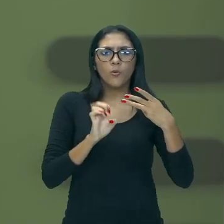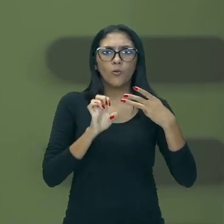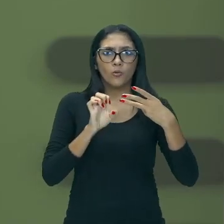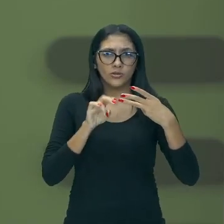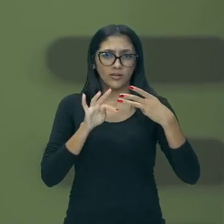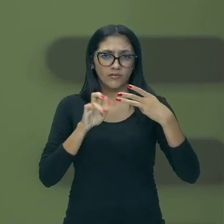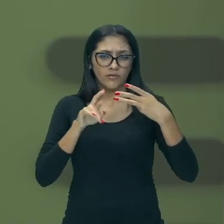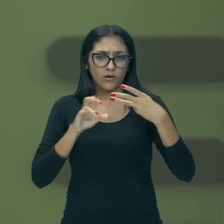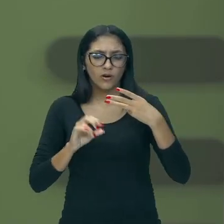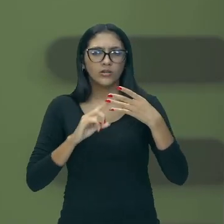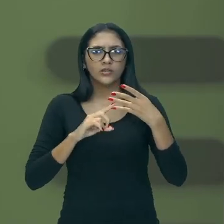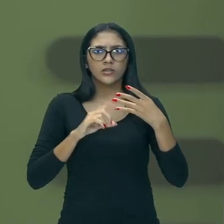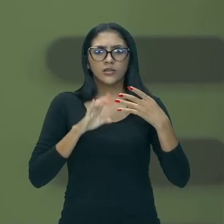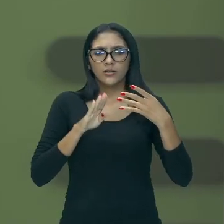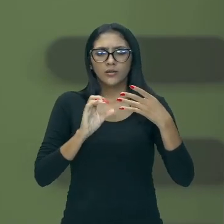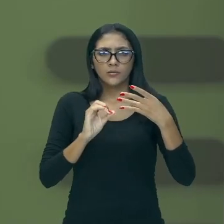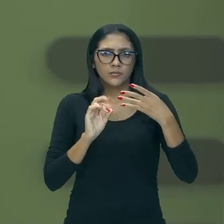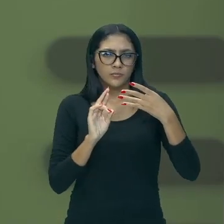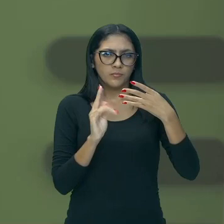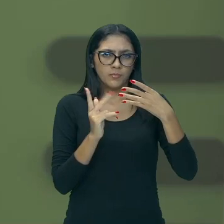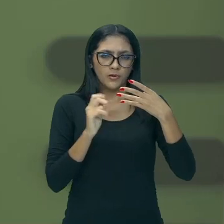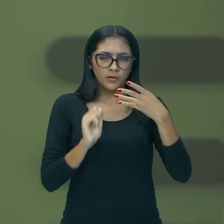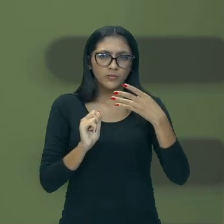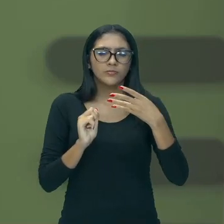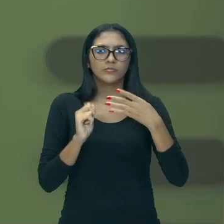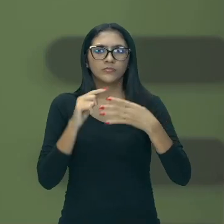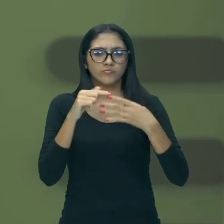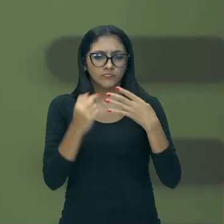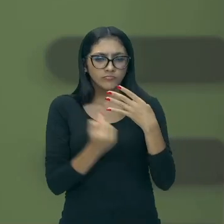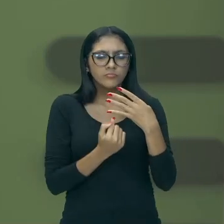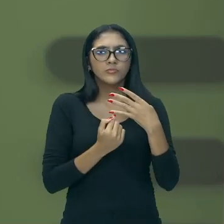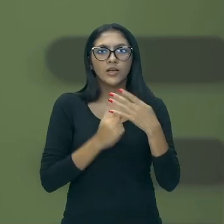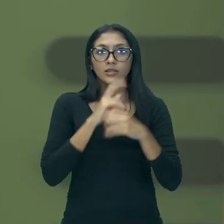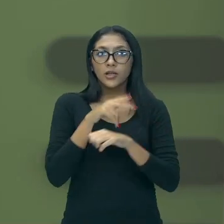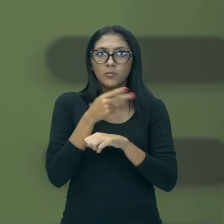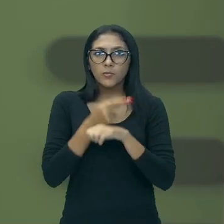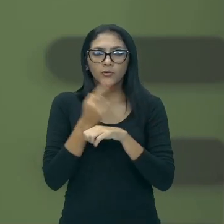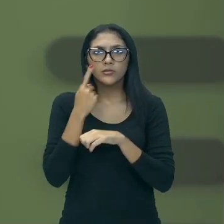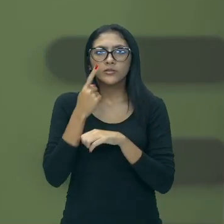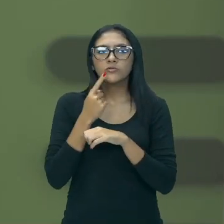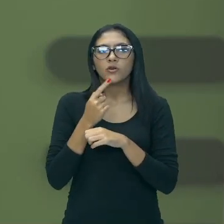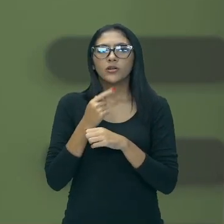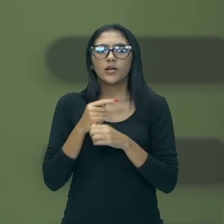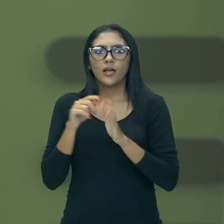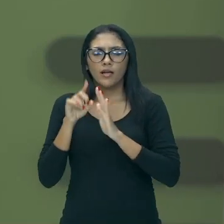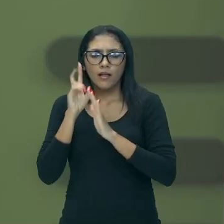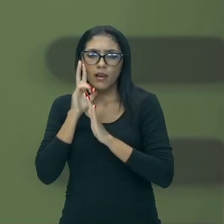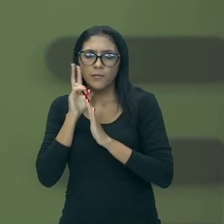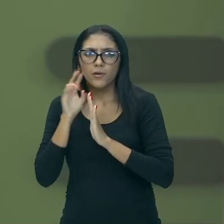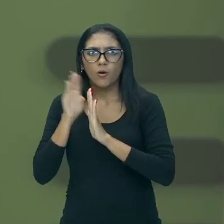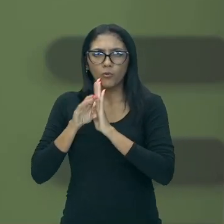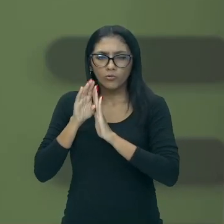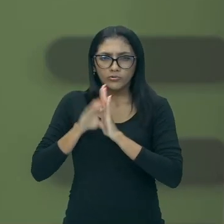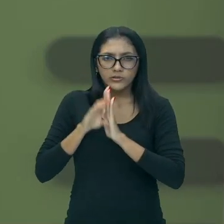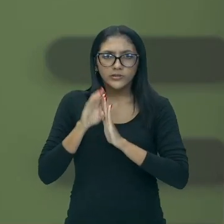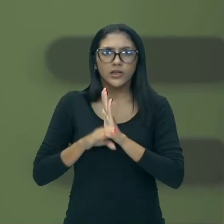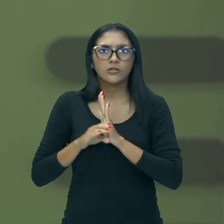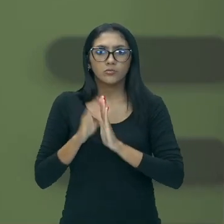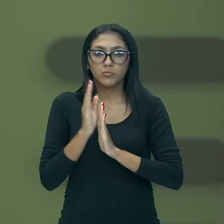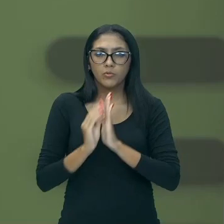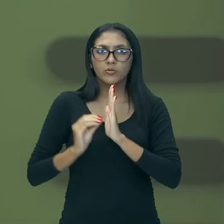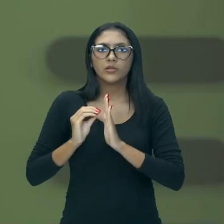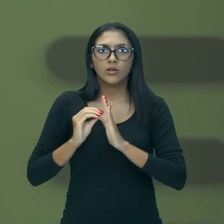de Bohr. E depois desses nós falamos o que a gente tem dentro do átomo. O modelo atômico atual nós temos no